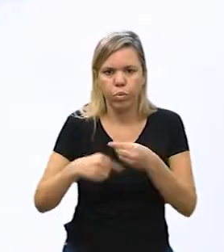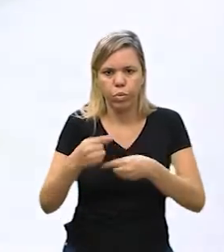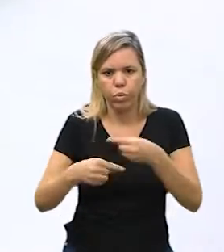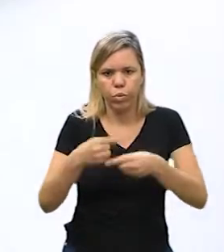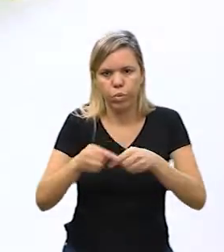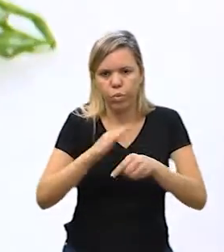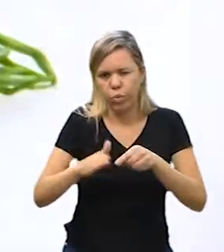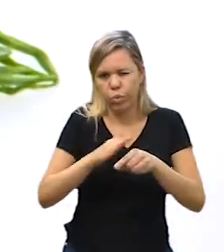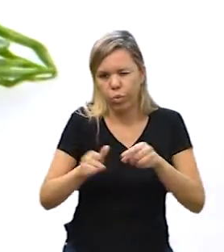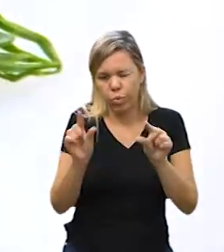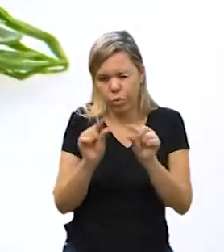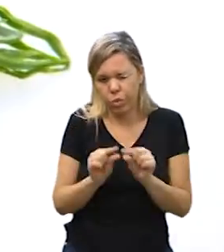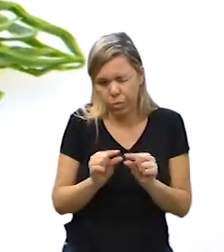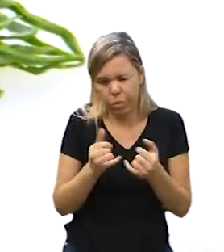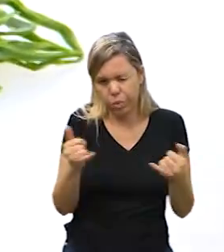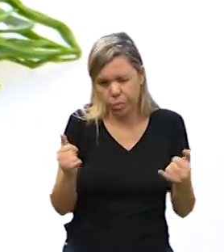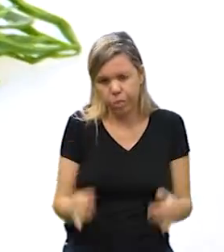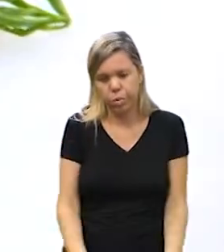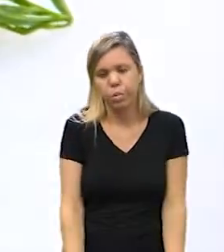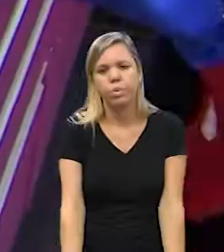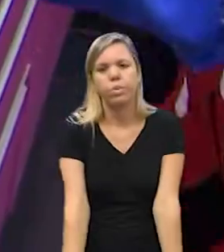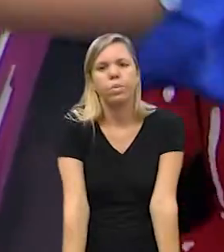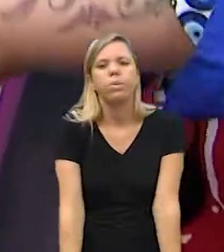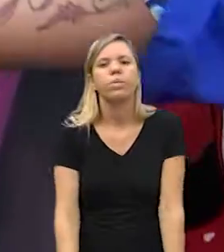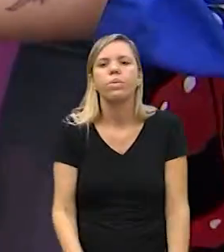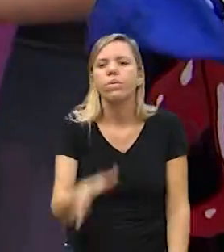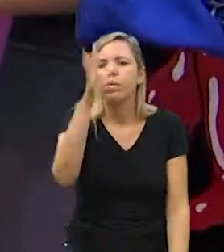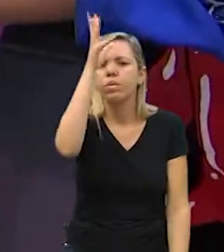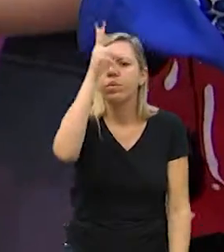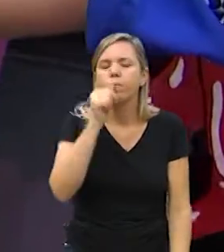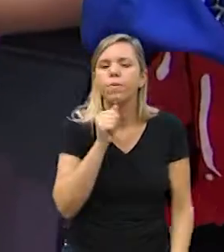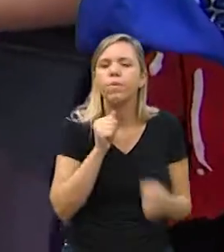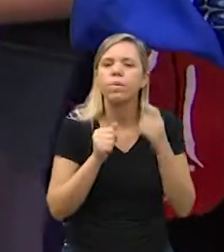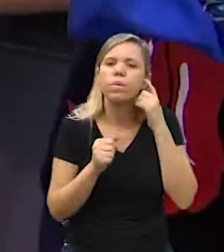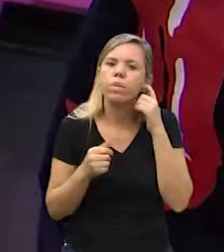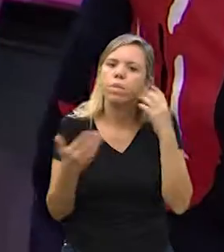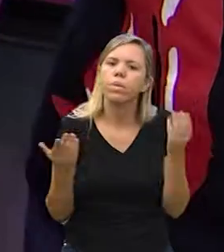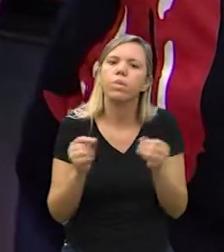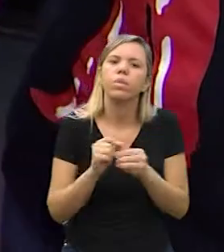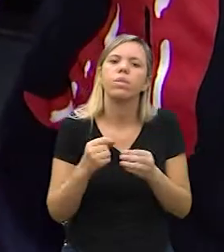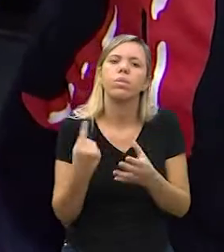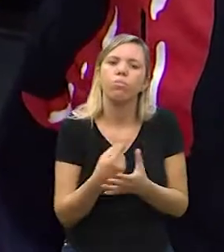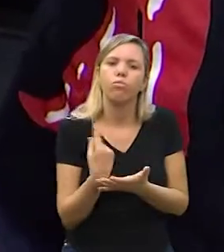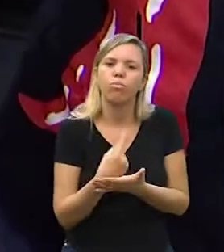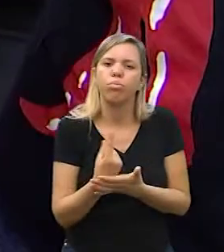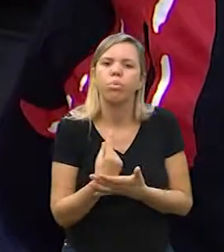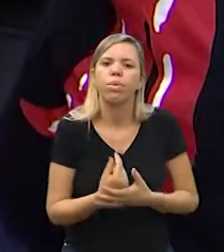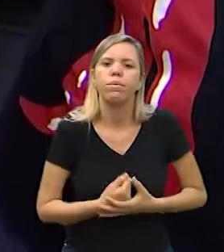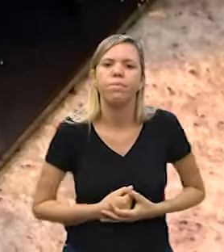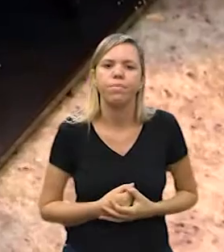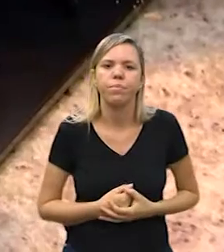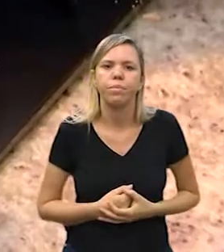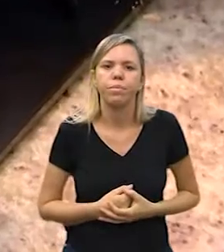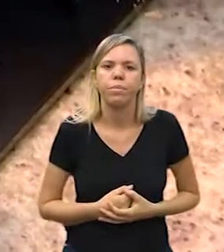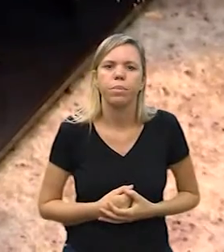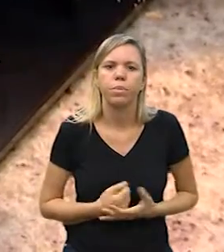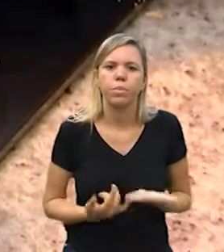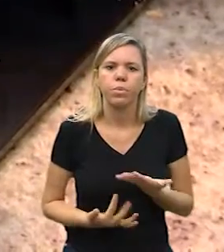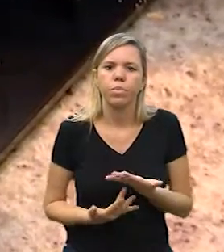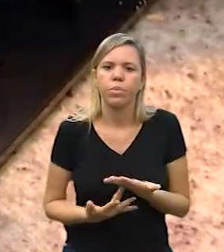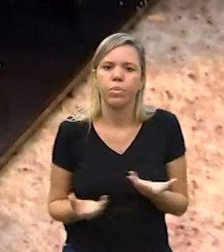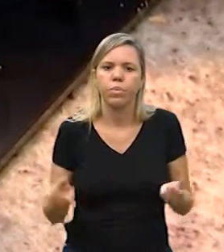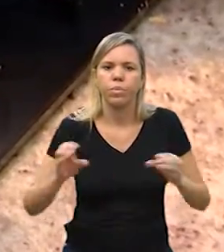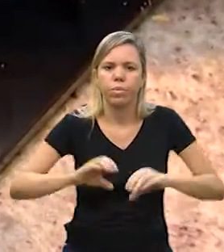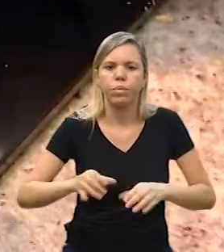e cortar bem fininha. Frango grelhado, agora você vai processar ele. Na mesma